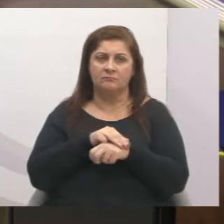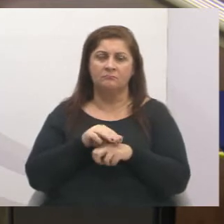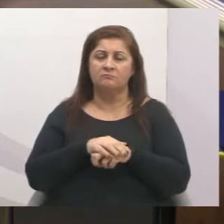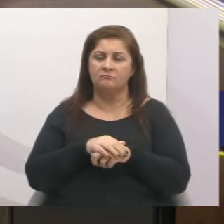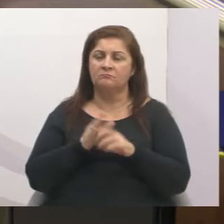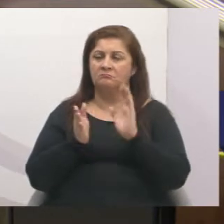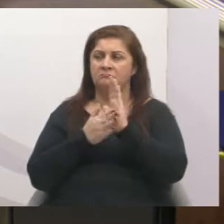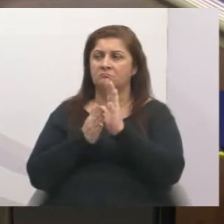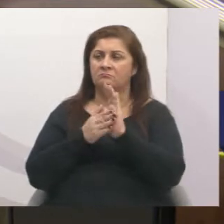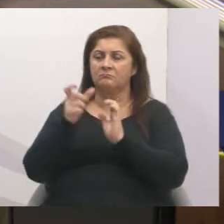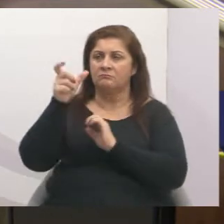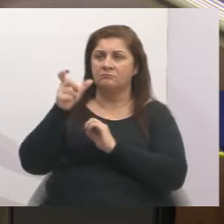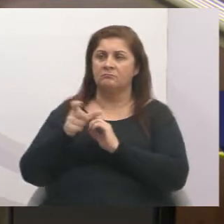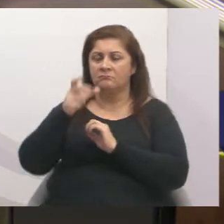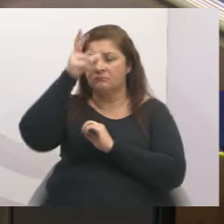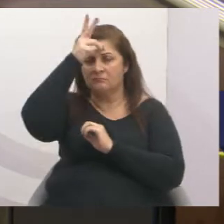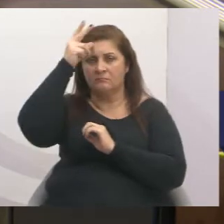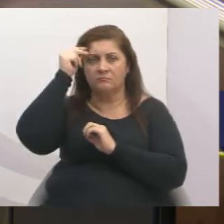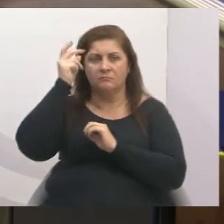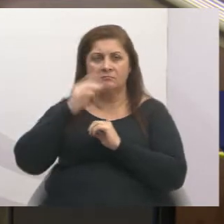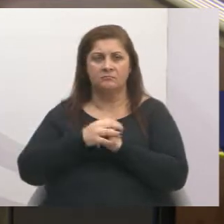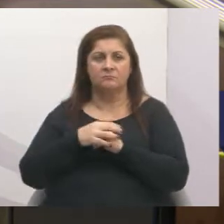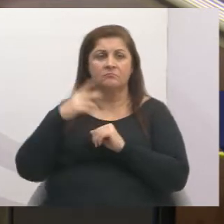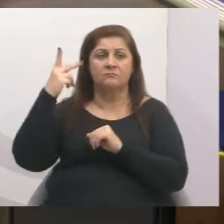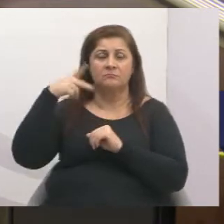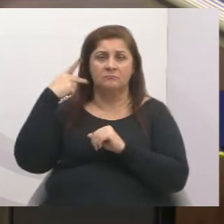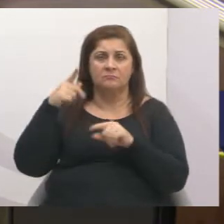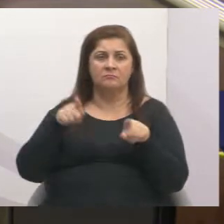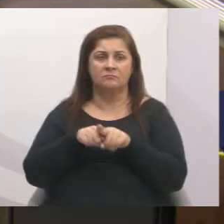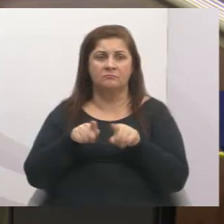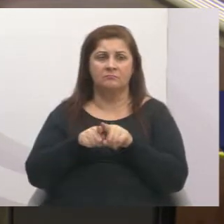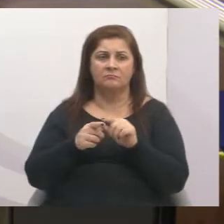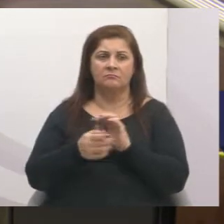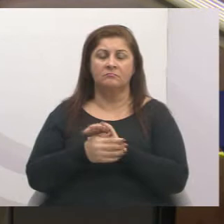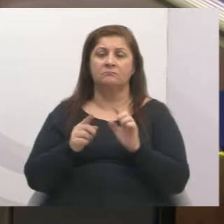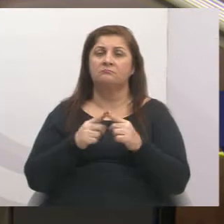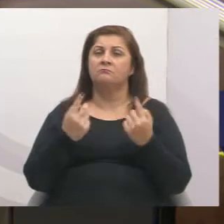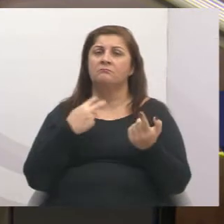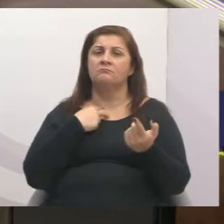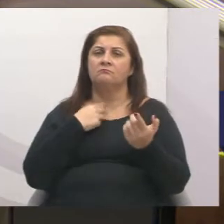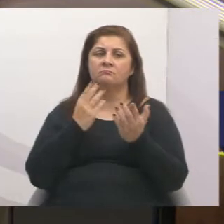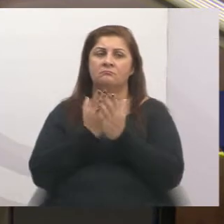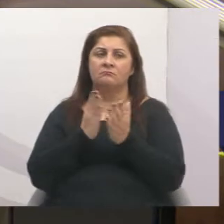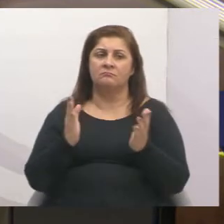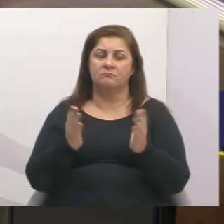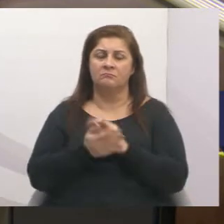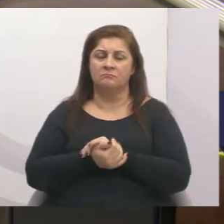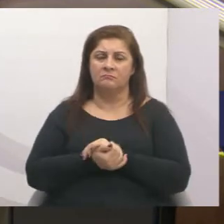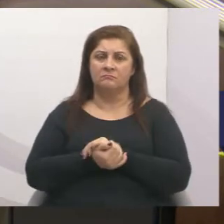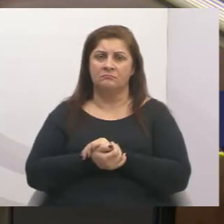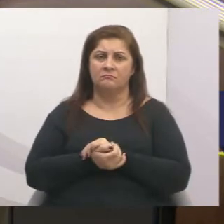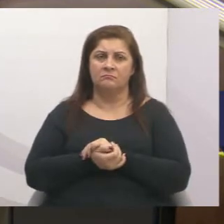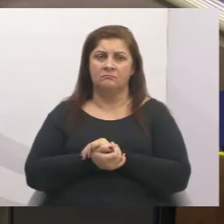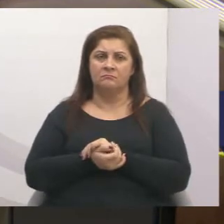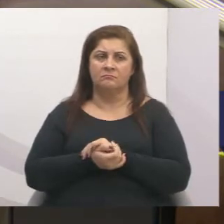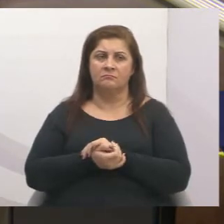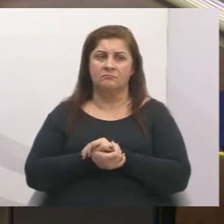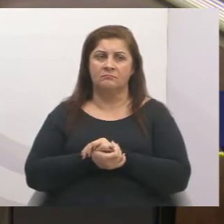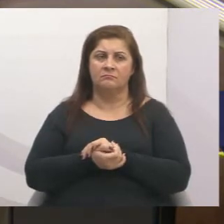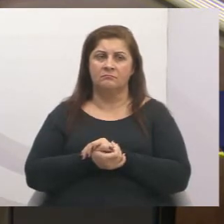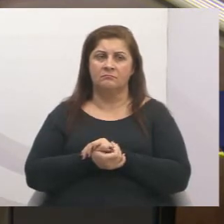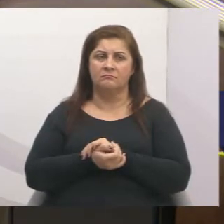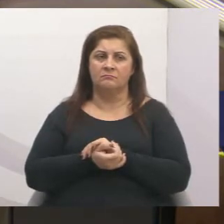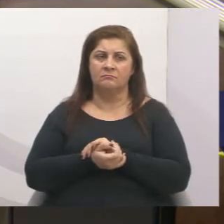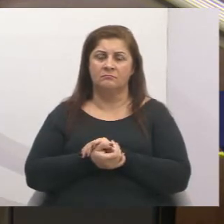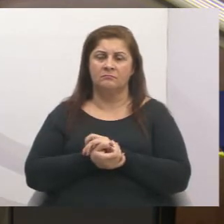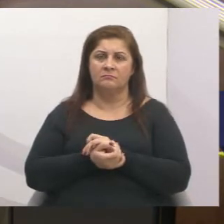o prefeito. Os vereadores tiveram, mas isso aqui não pode se esgotar numas medidas que,